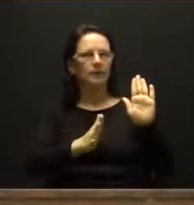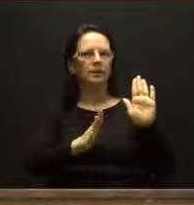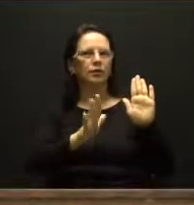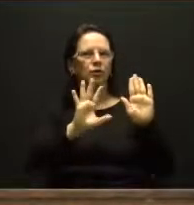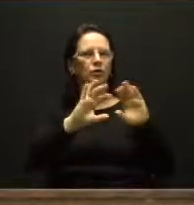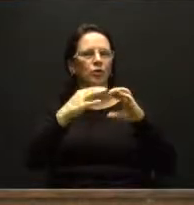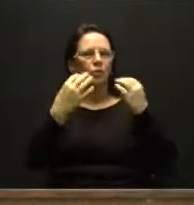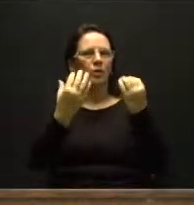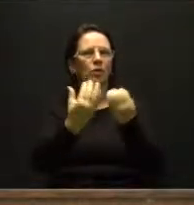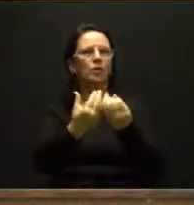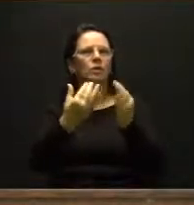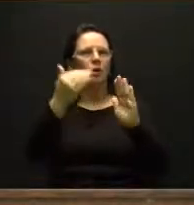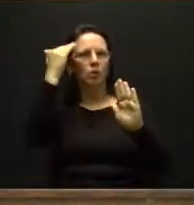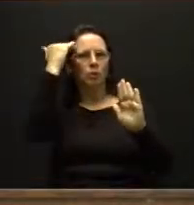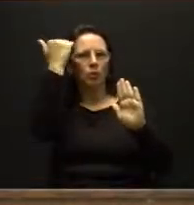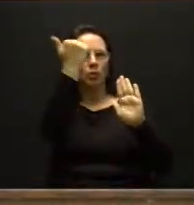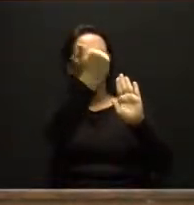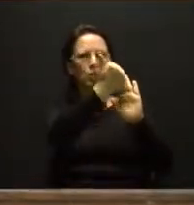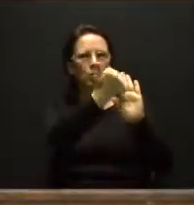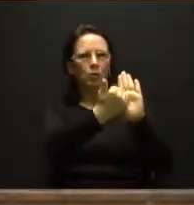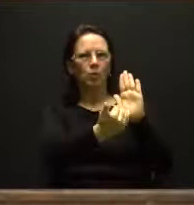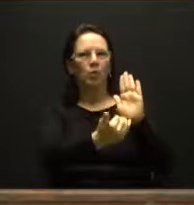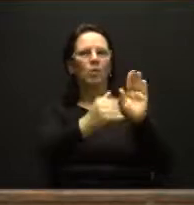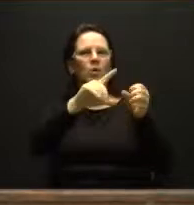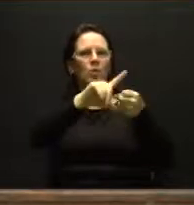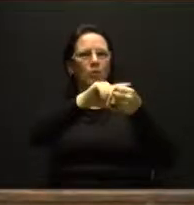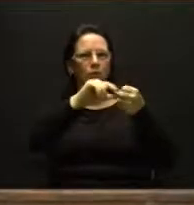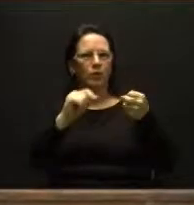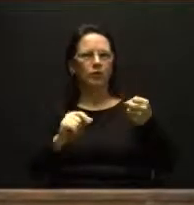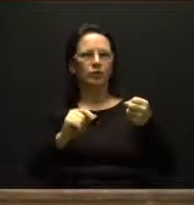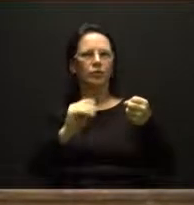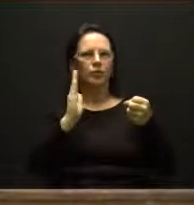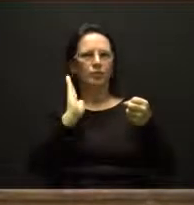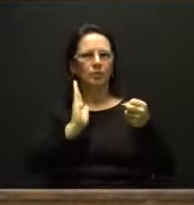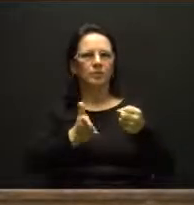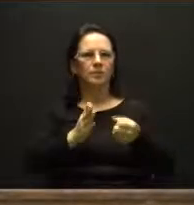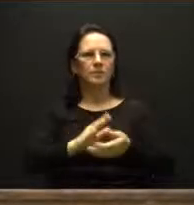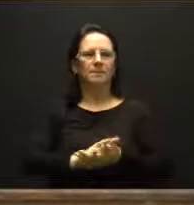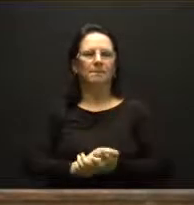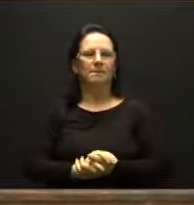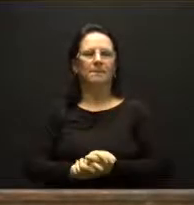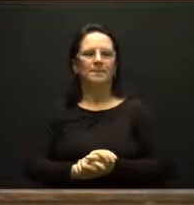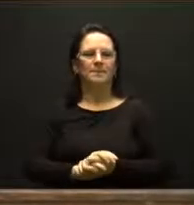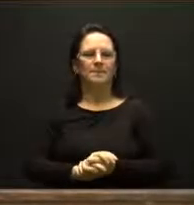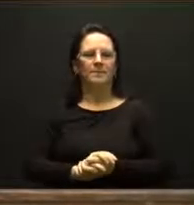que cumpra o disposto no artigo 28 do regimento interno